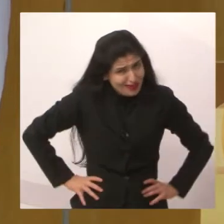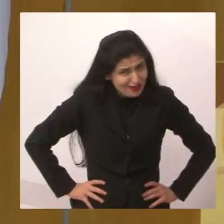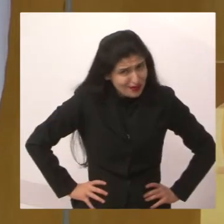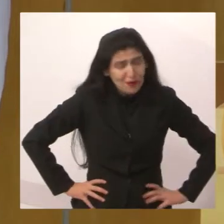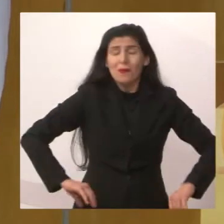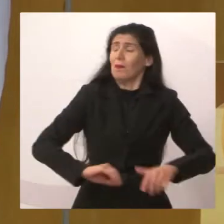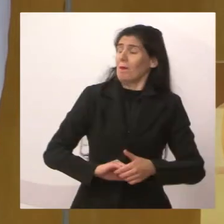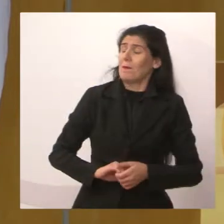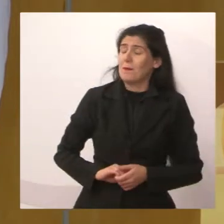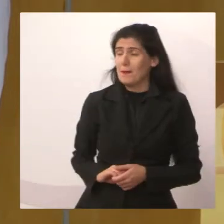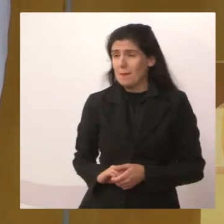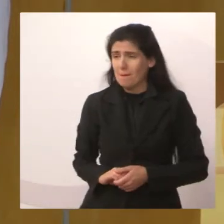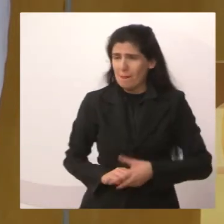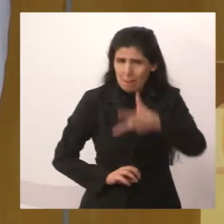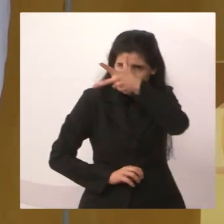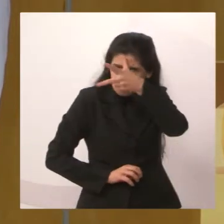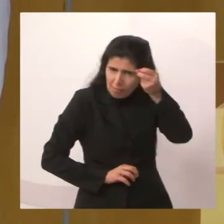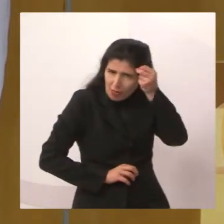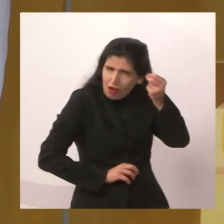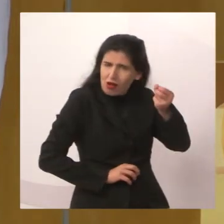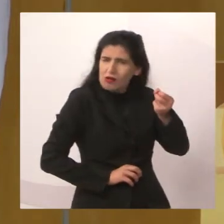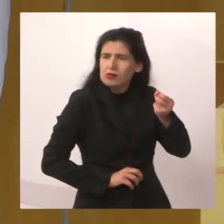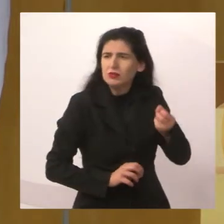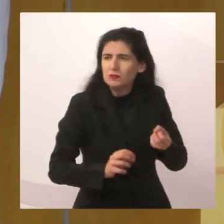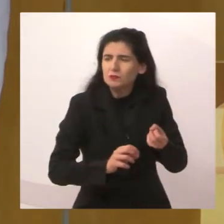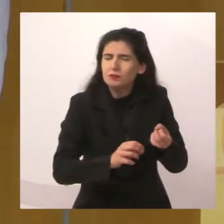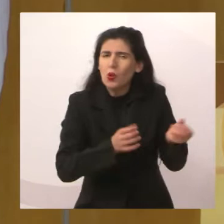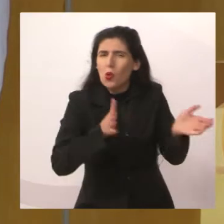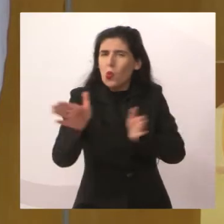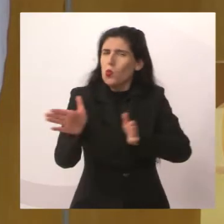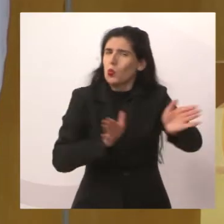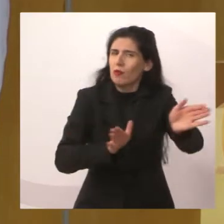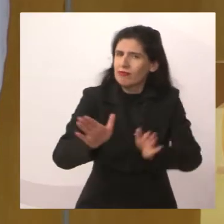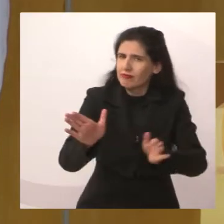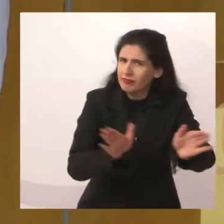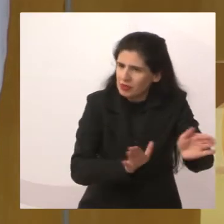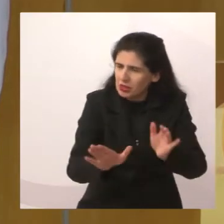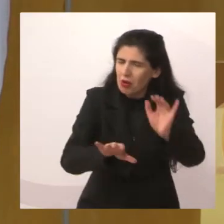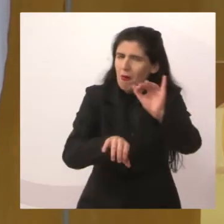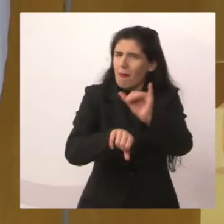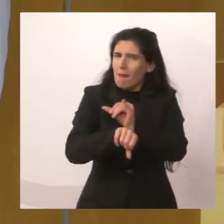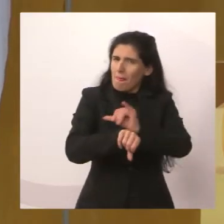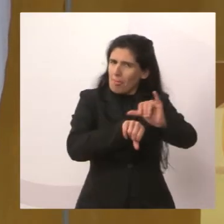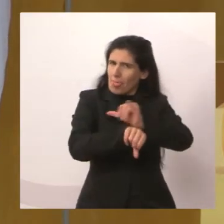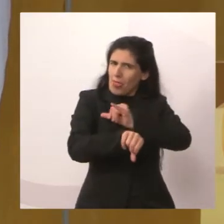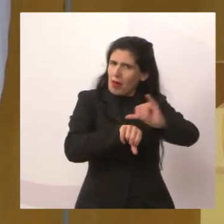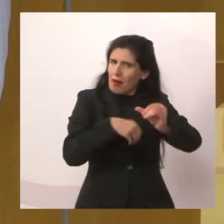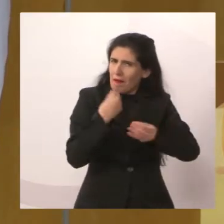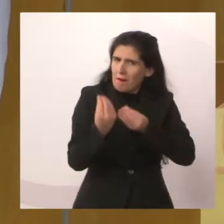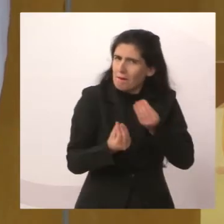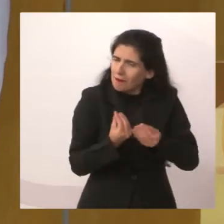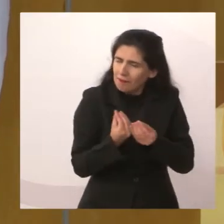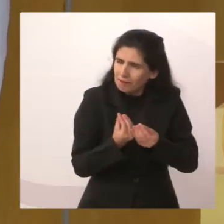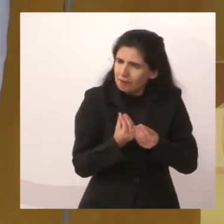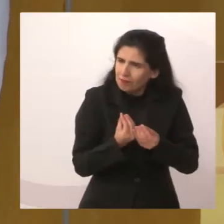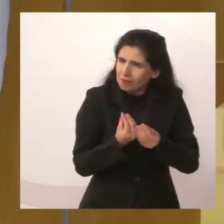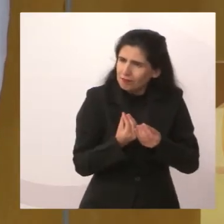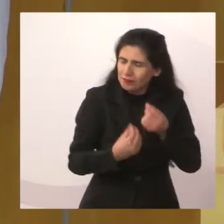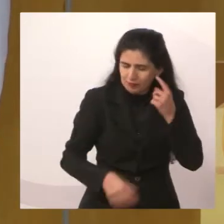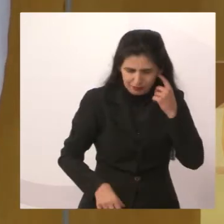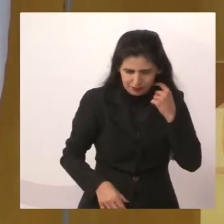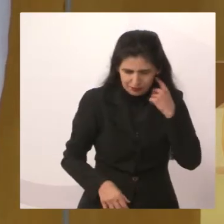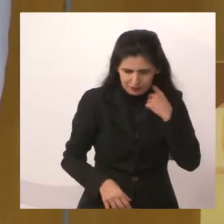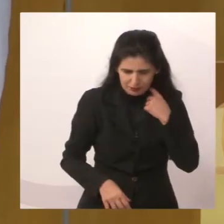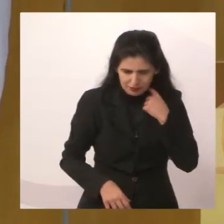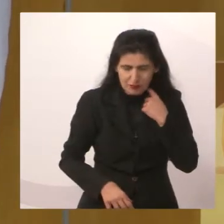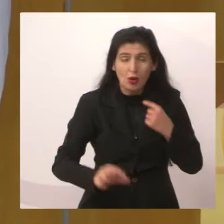dada uma voz para os do governo saírem da sessão e ficar poucos